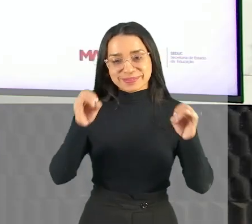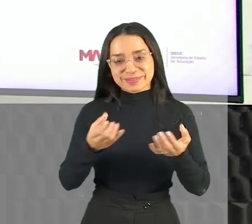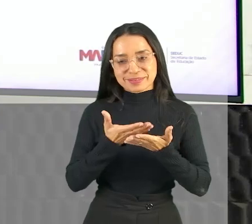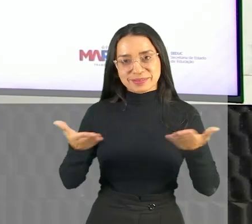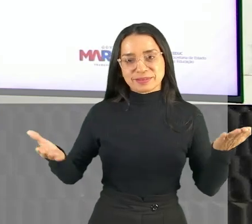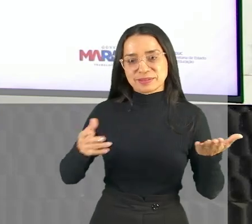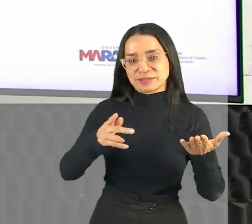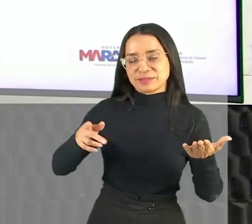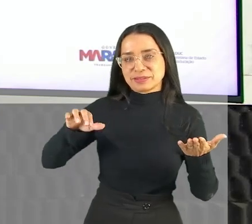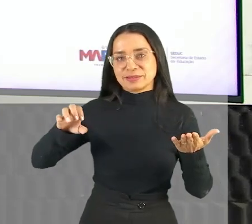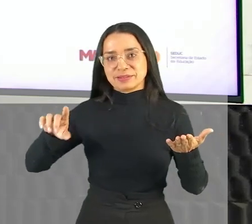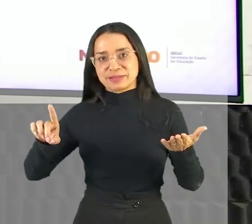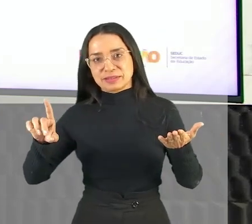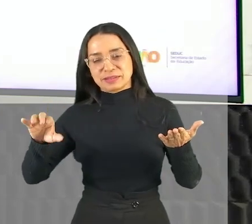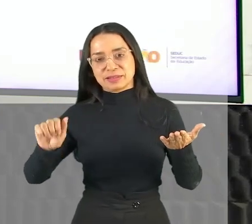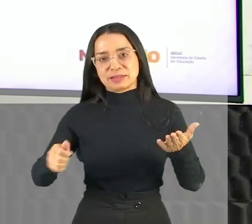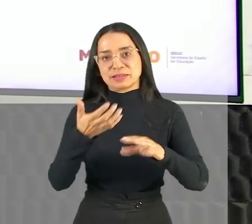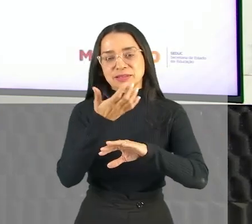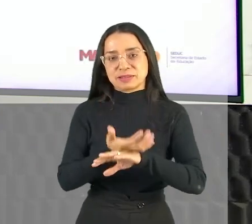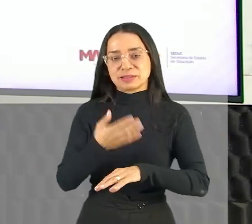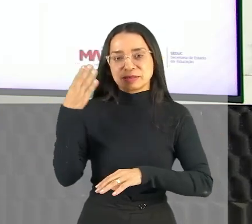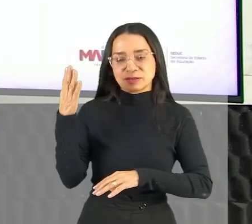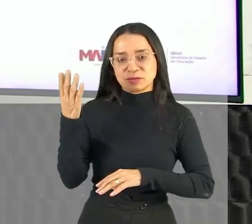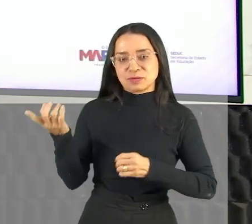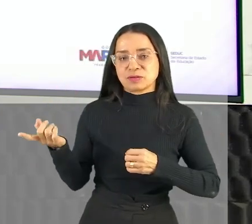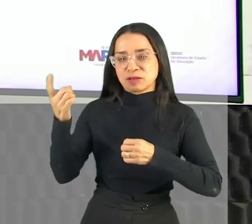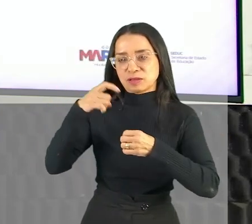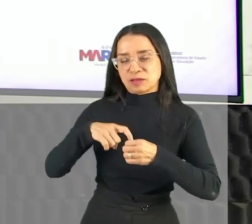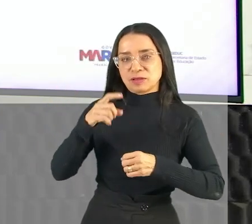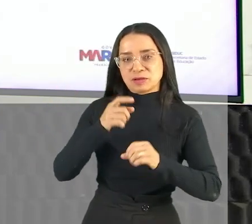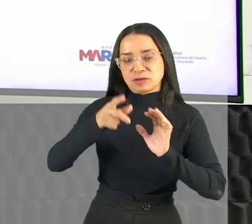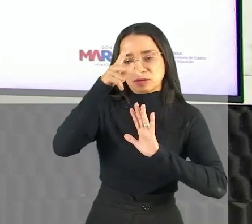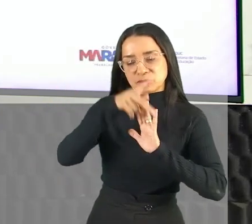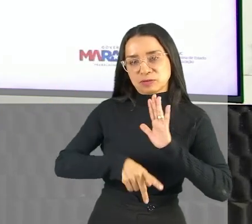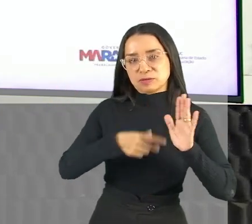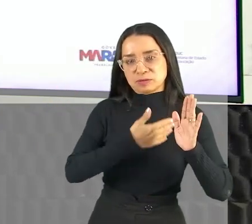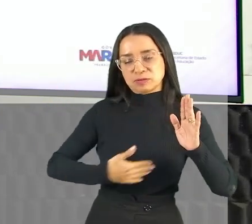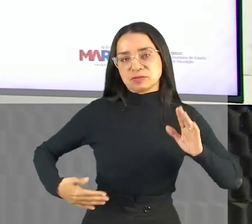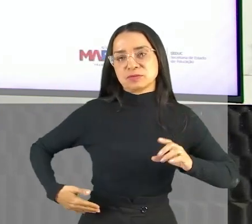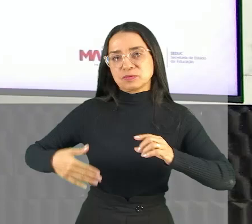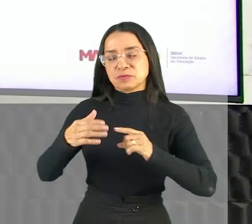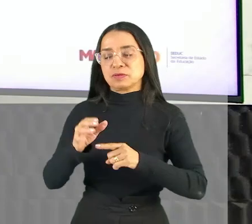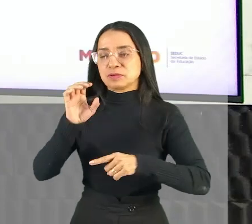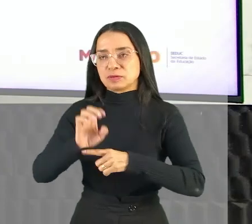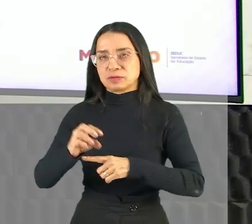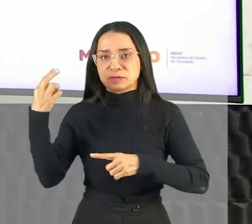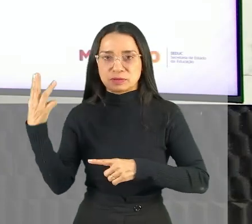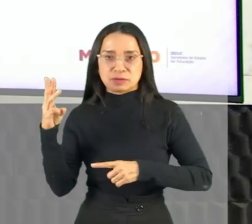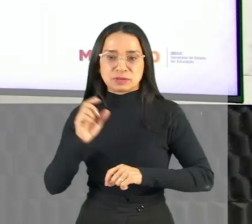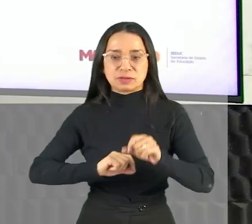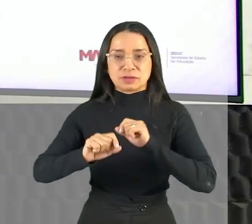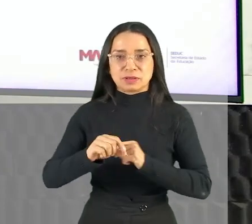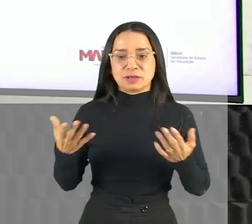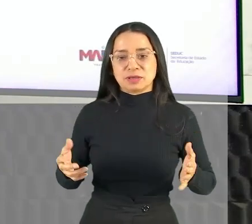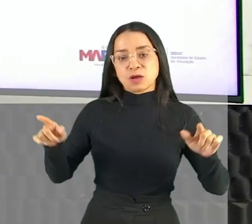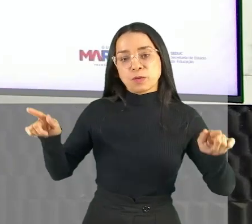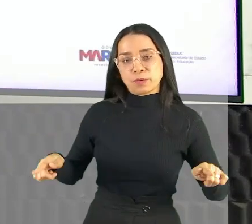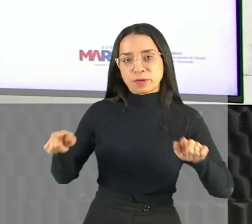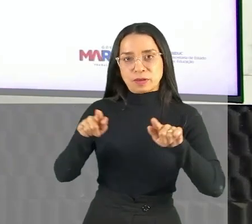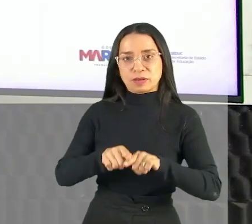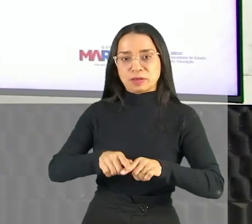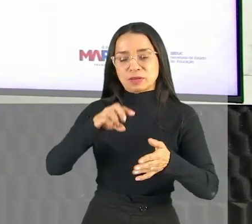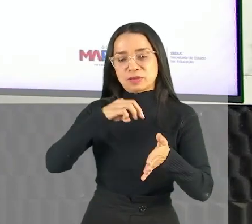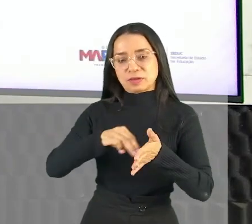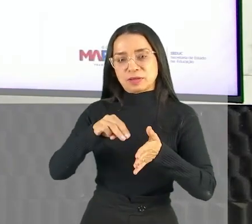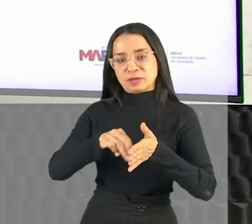pessoal, professora Elida Bogé, aqui de Biologia, de volta, né, nesse projeto aqui do Governo do Estado do Maranhão, por meio da